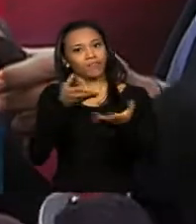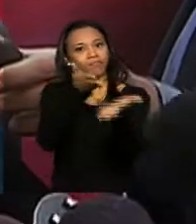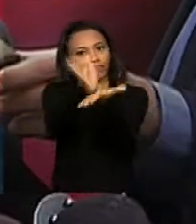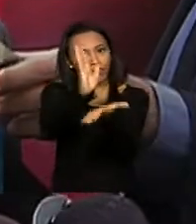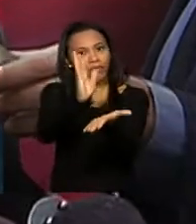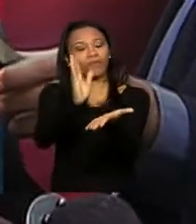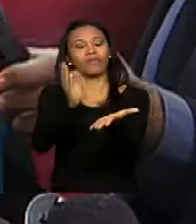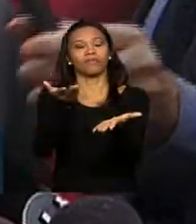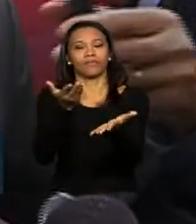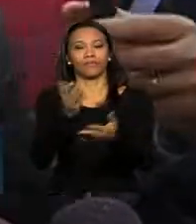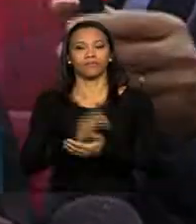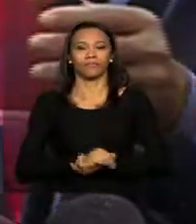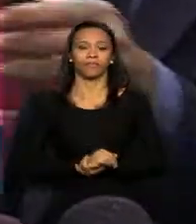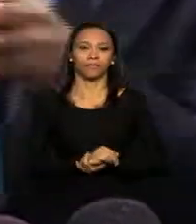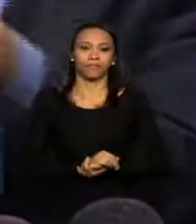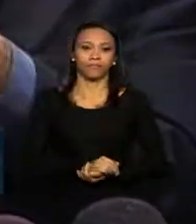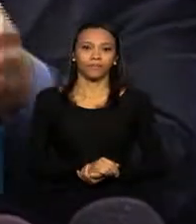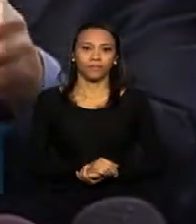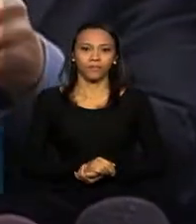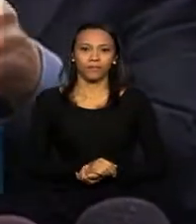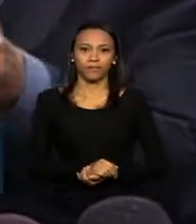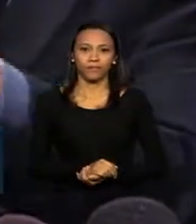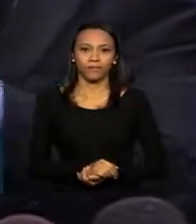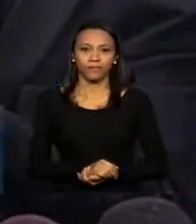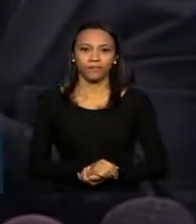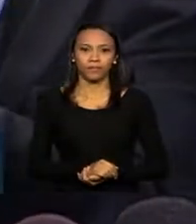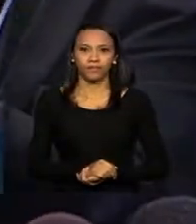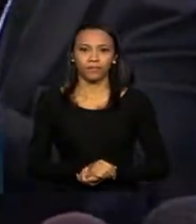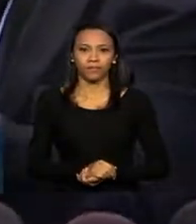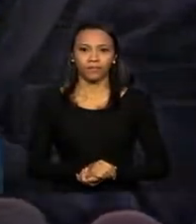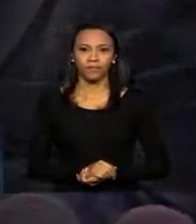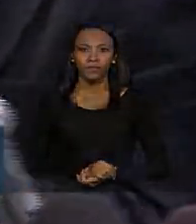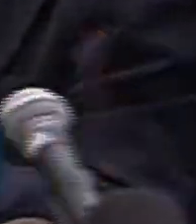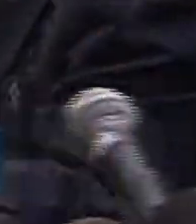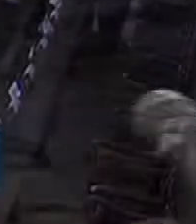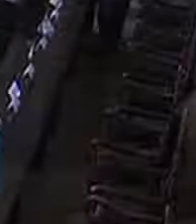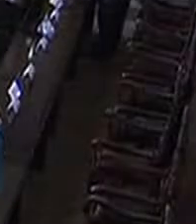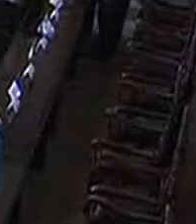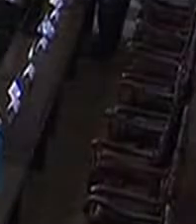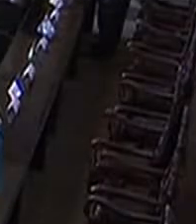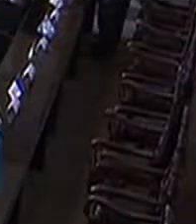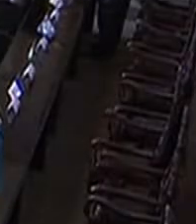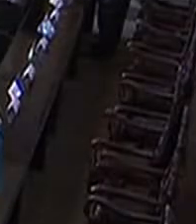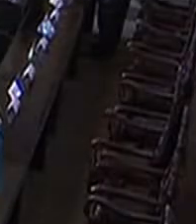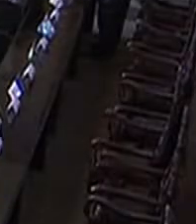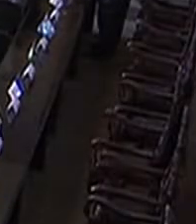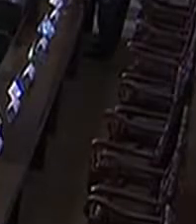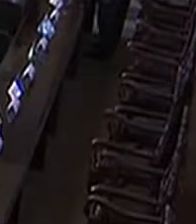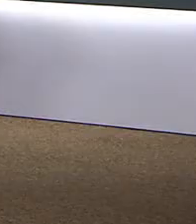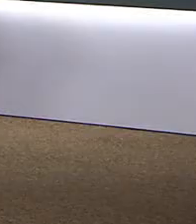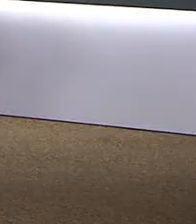a matéria do executivo orçamento presente que